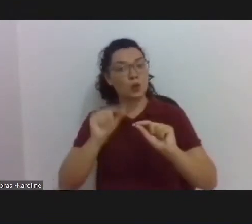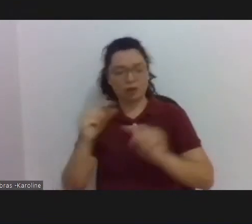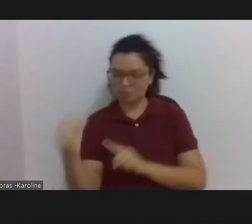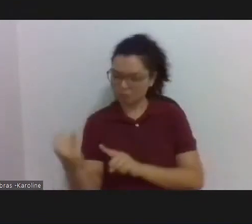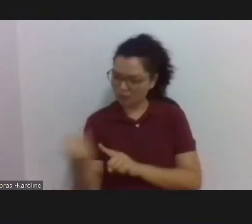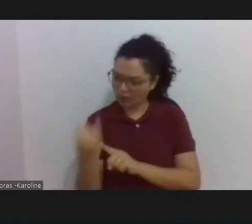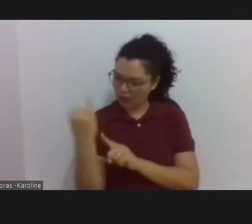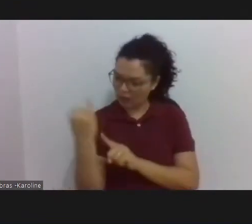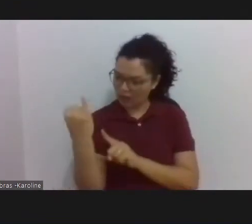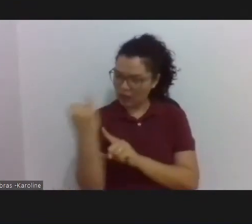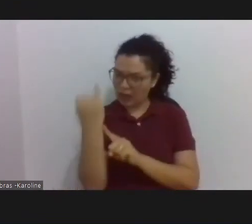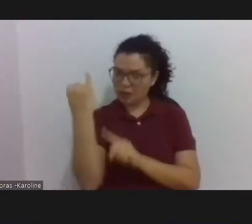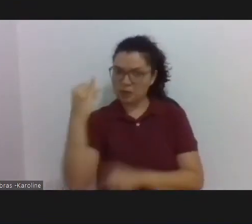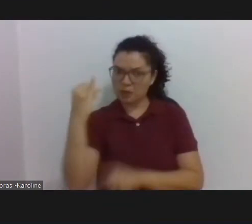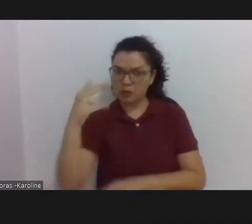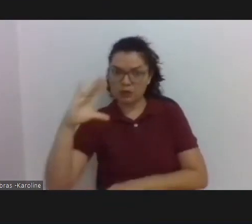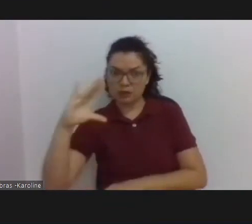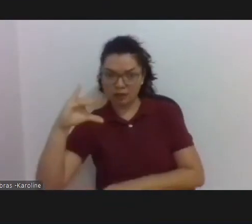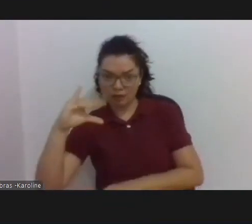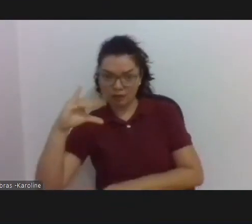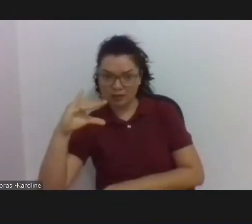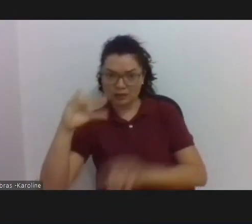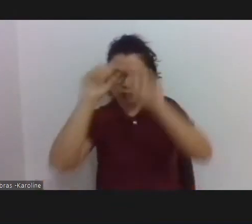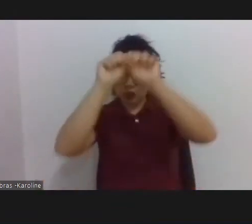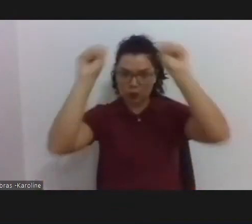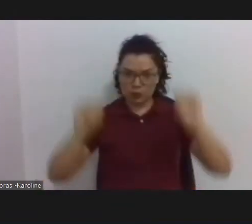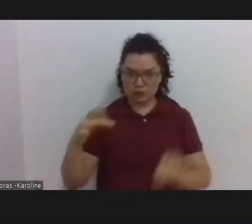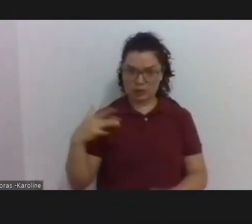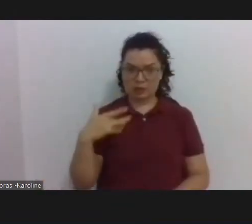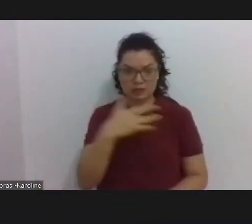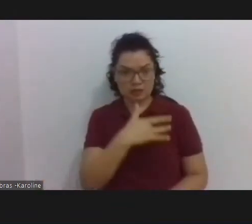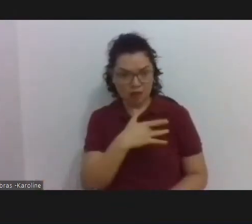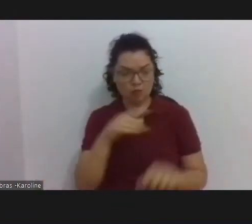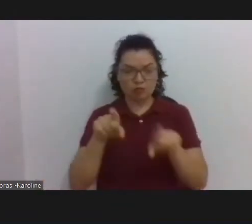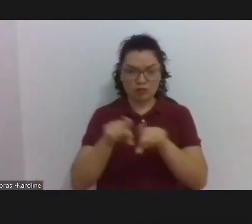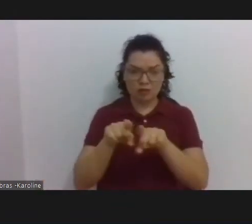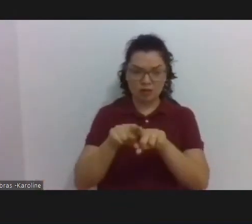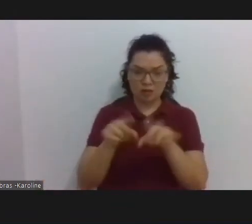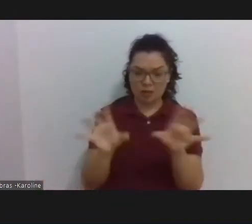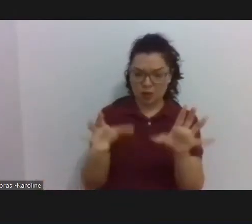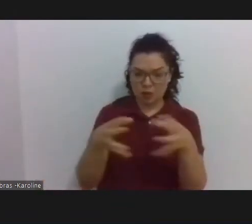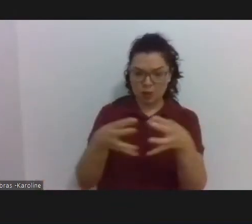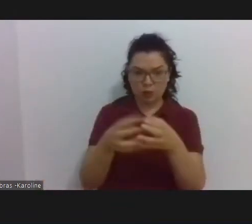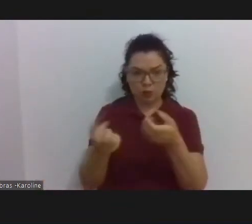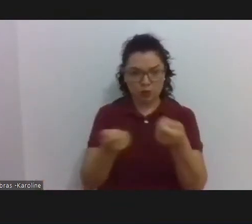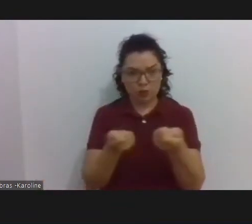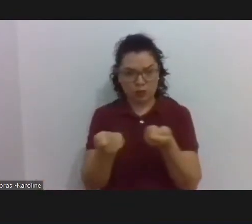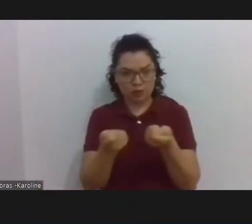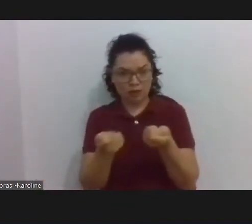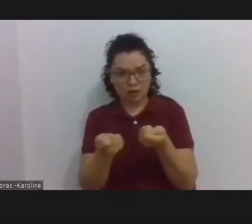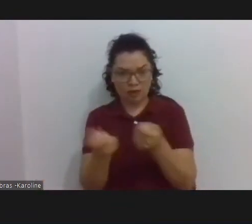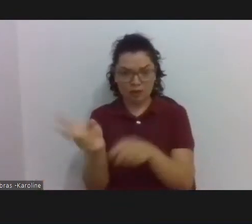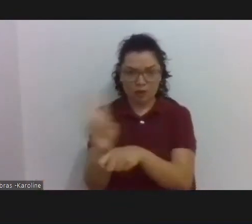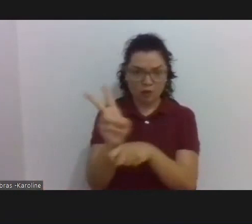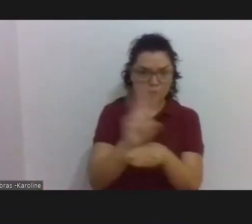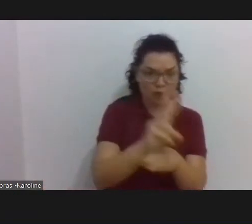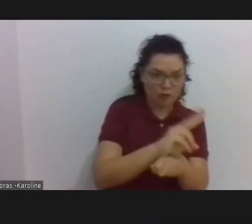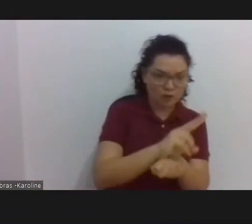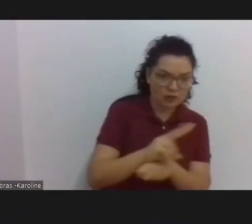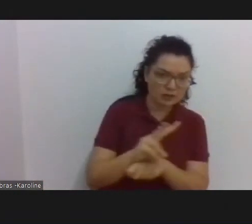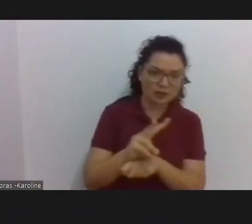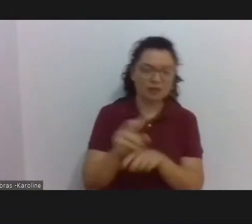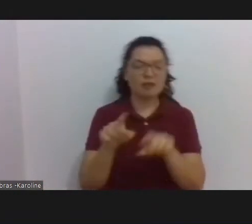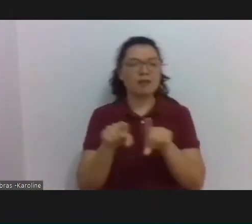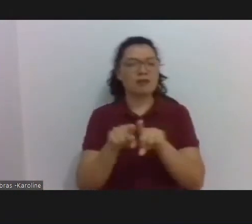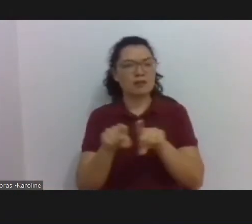saúde, a seriedade de agências reguladoras independentes e a excelência dos trabalhos realizados nas